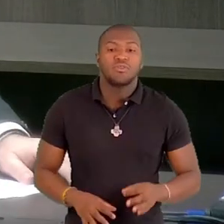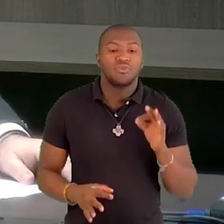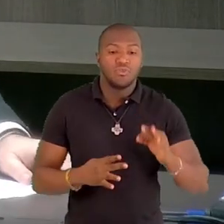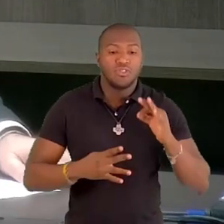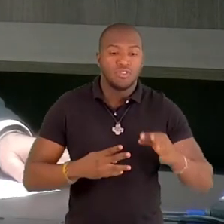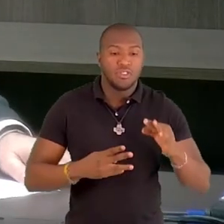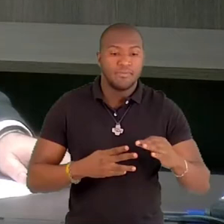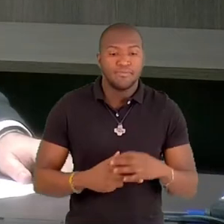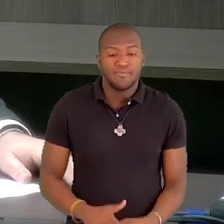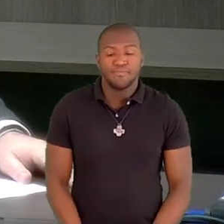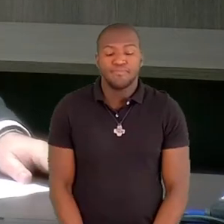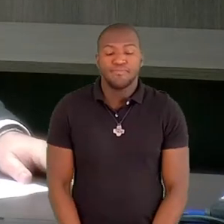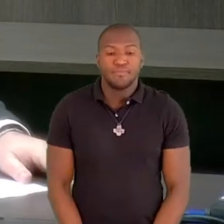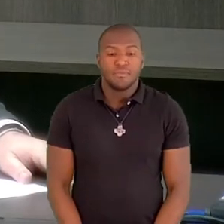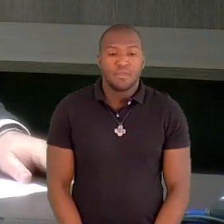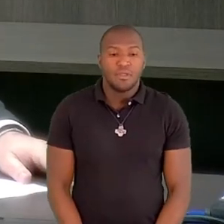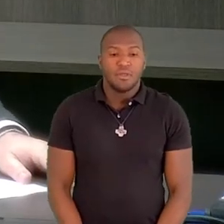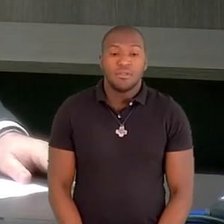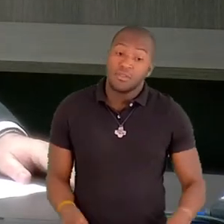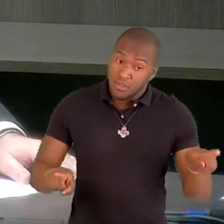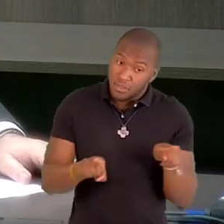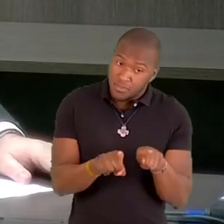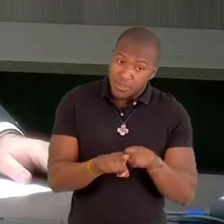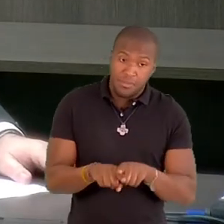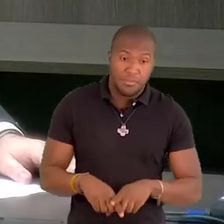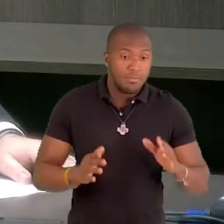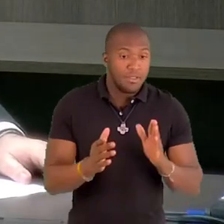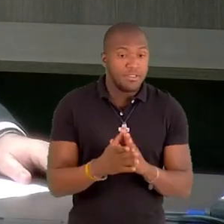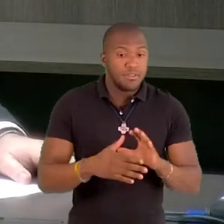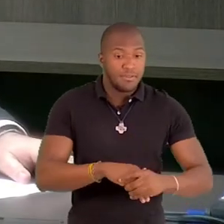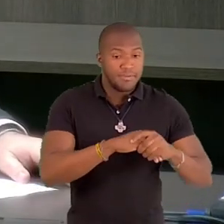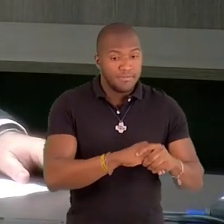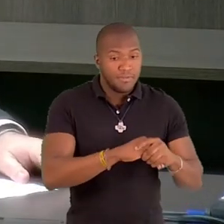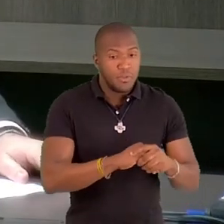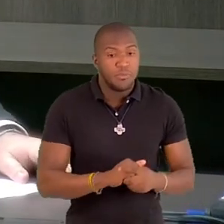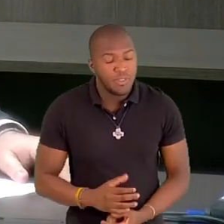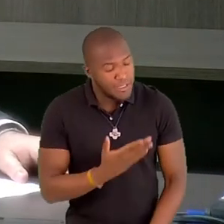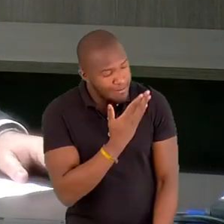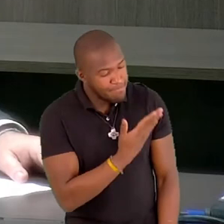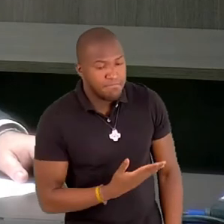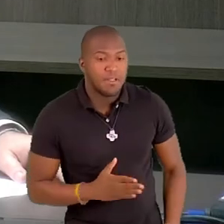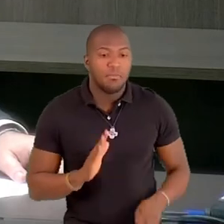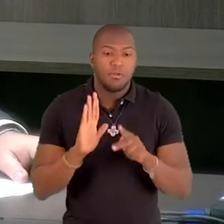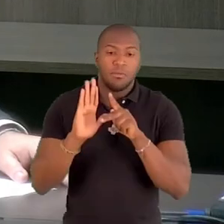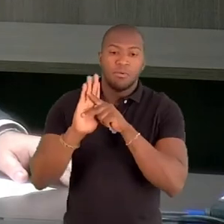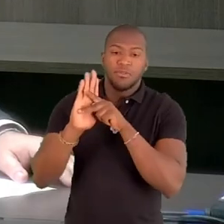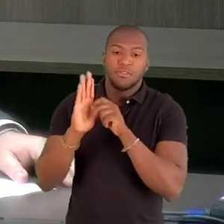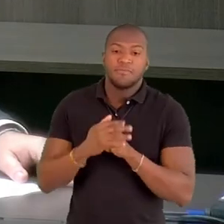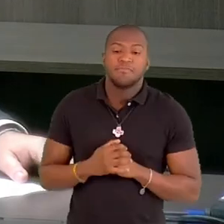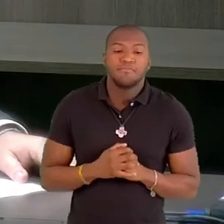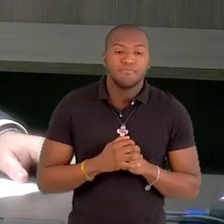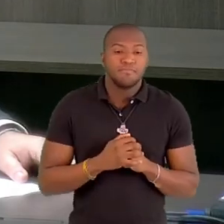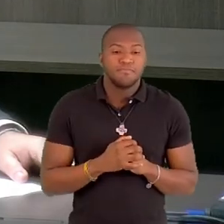aperfeiçoe. E também quero parabenizar a Vossa Excelência pela proposta da